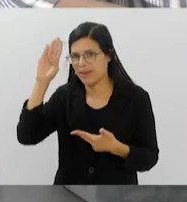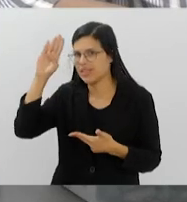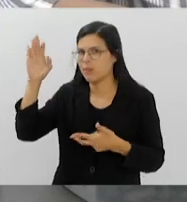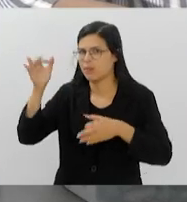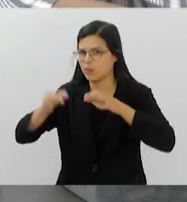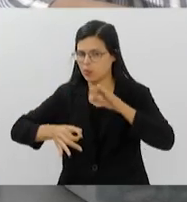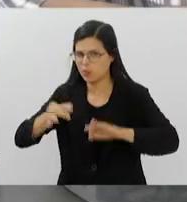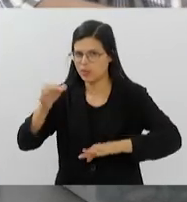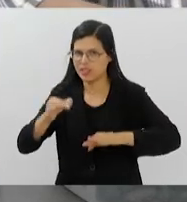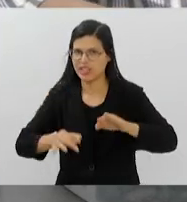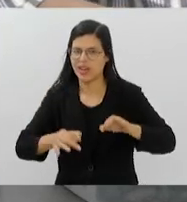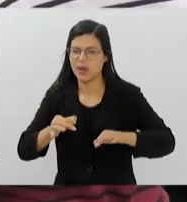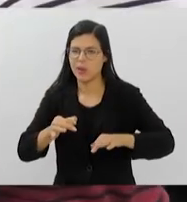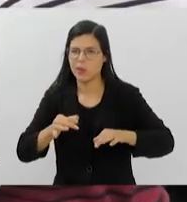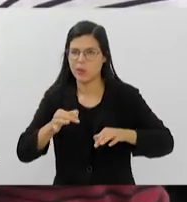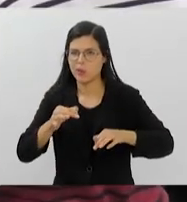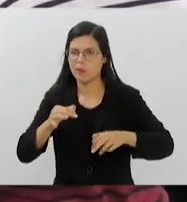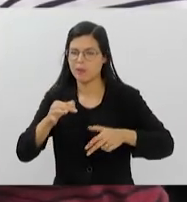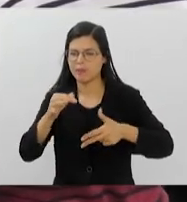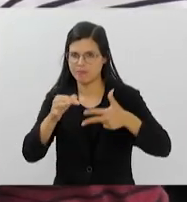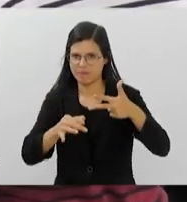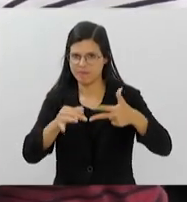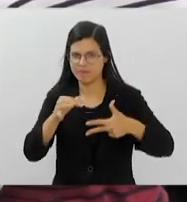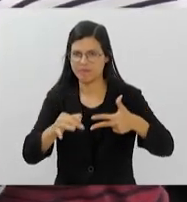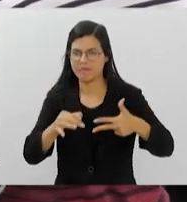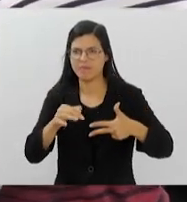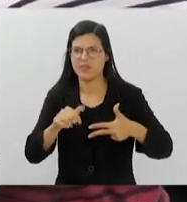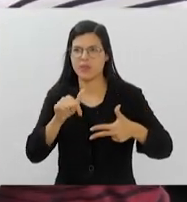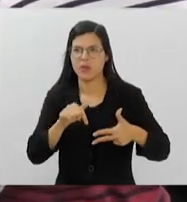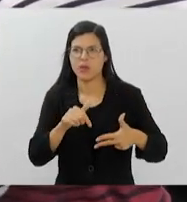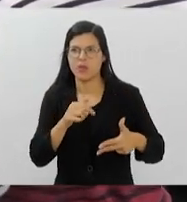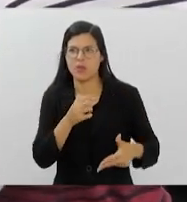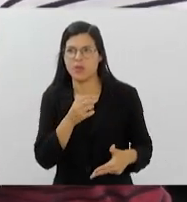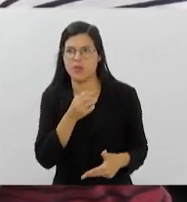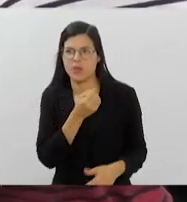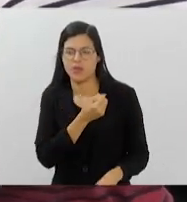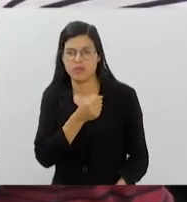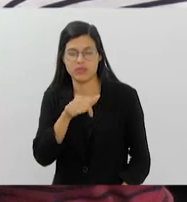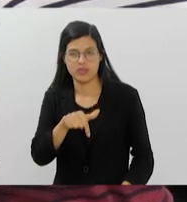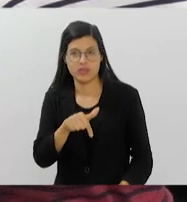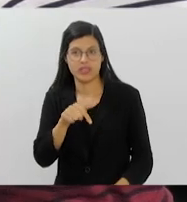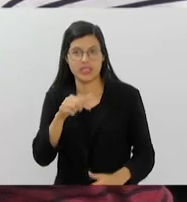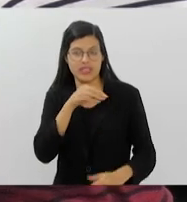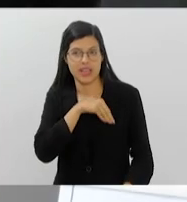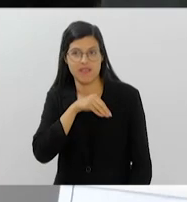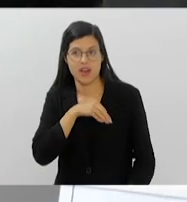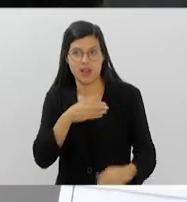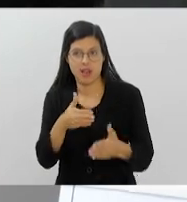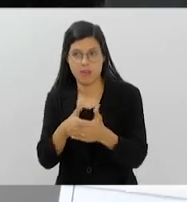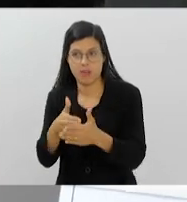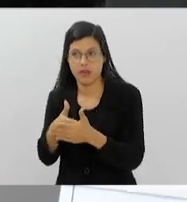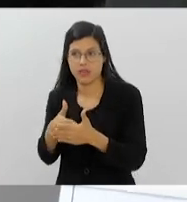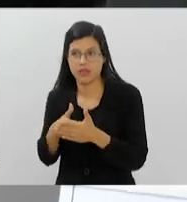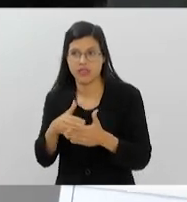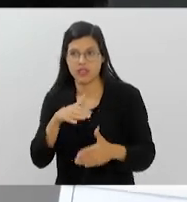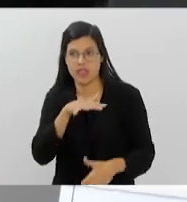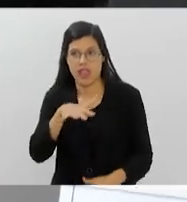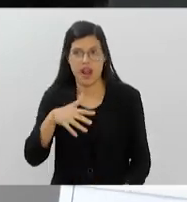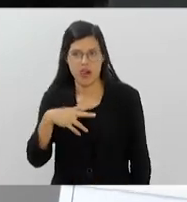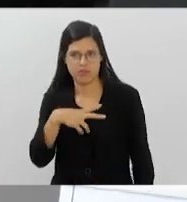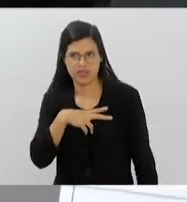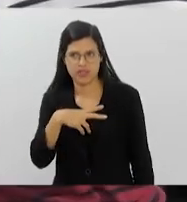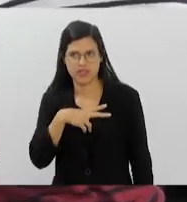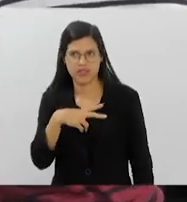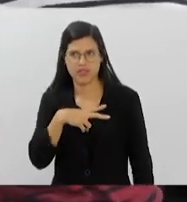Projeto 29 é sobre iniciativa privada, salário máximo na iniciativa privada. Bom, então, a